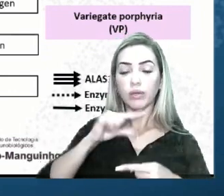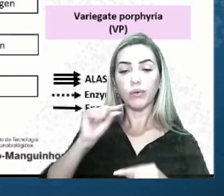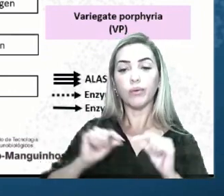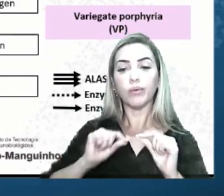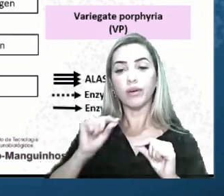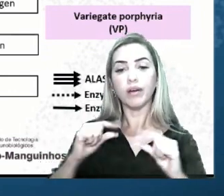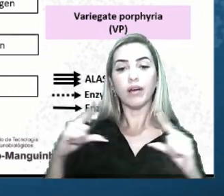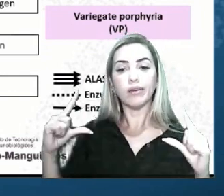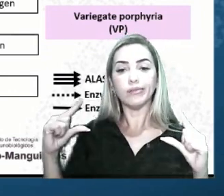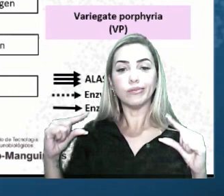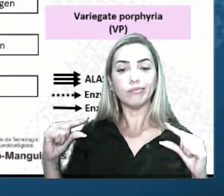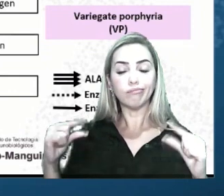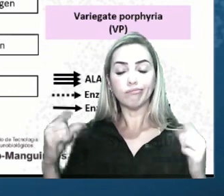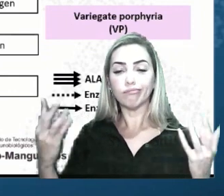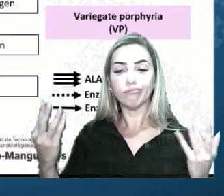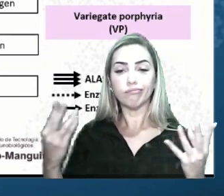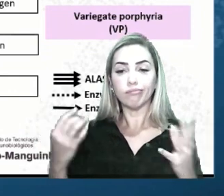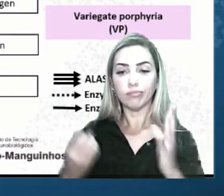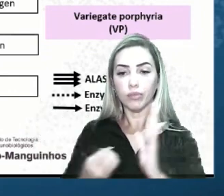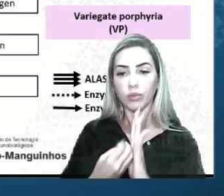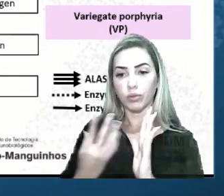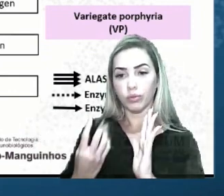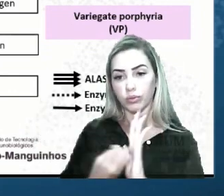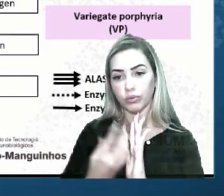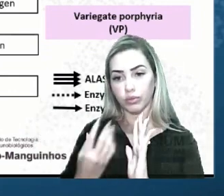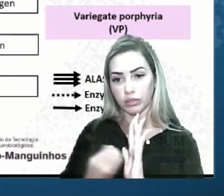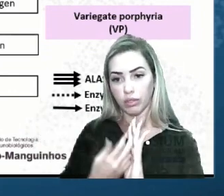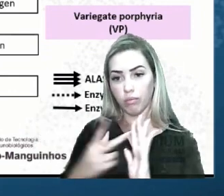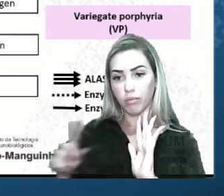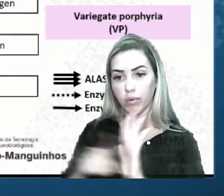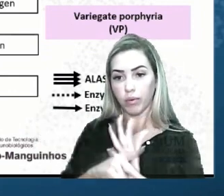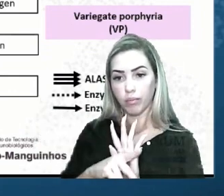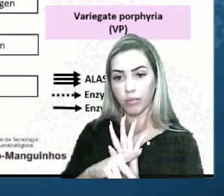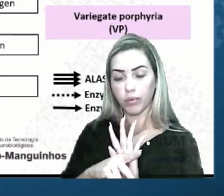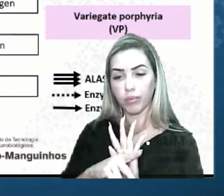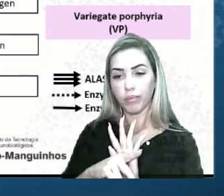redução da produção de